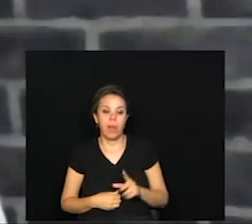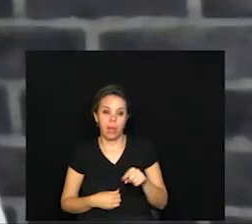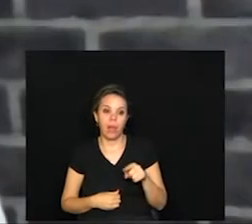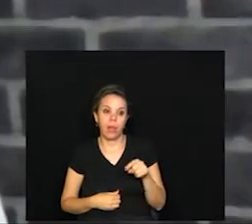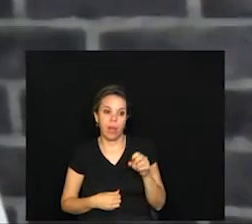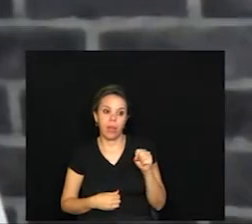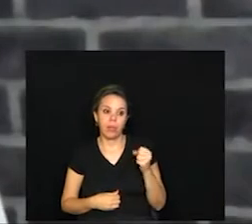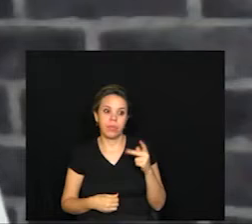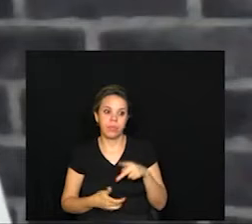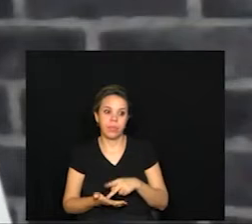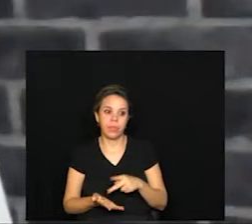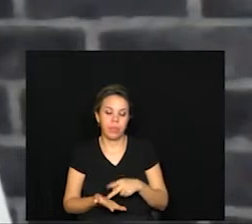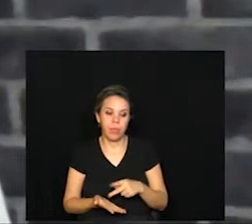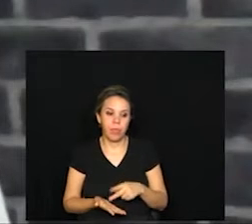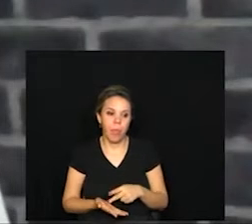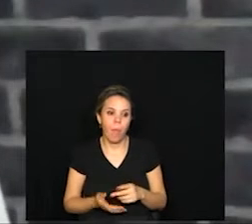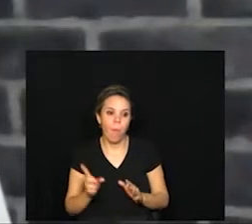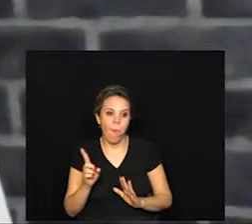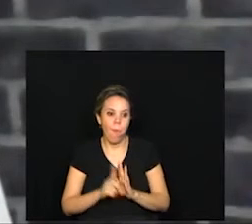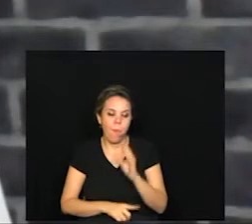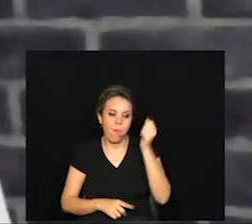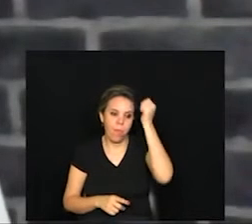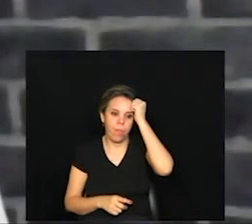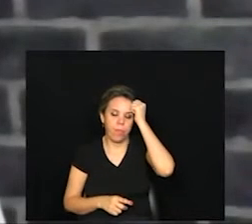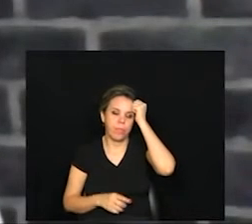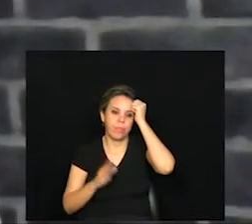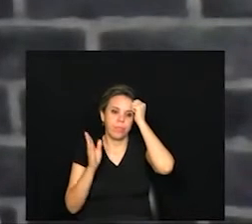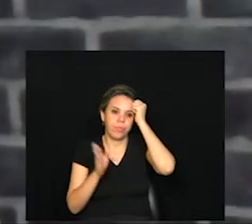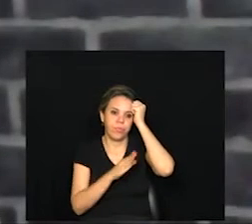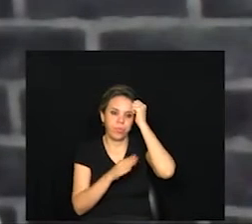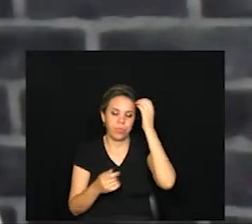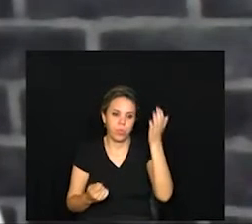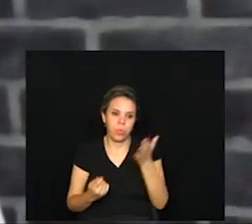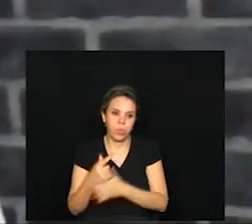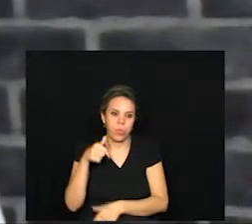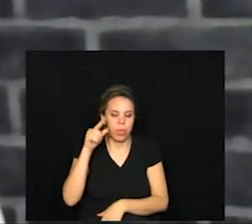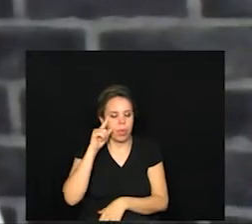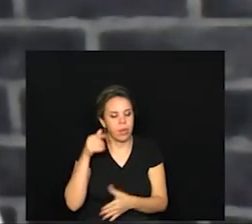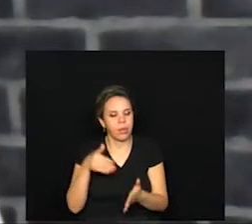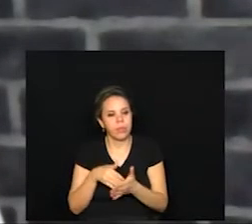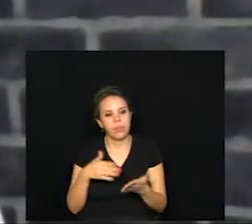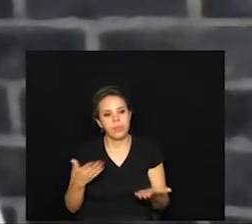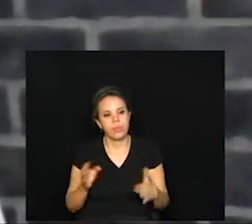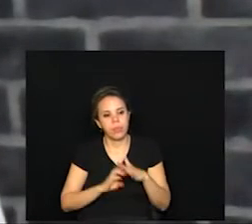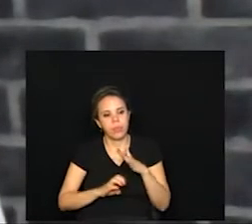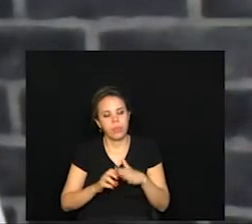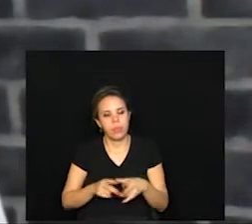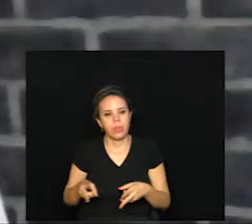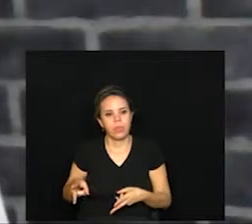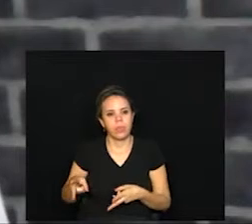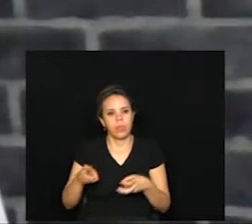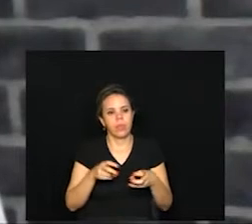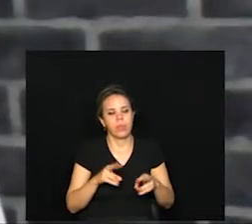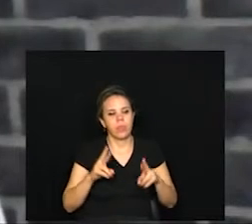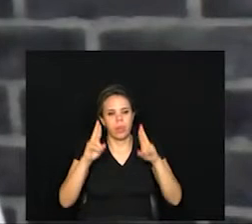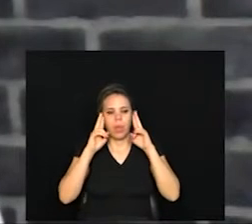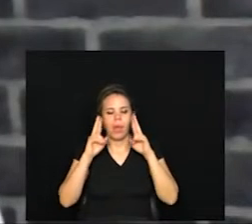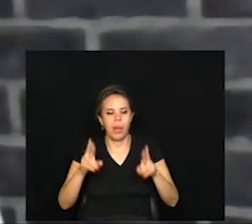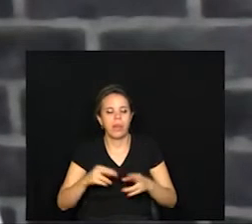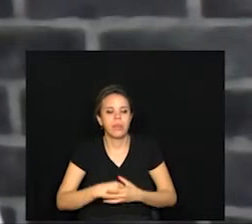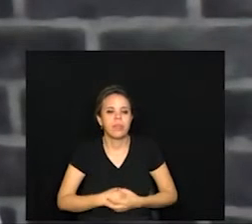Isso. E esse direito de arrependimento, Gabriel, a gente tem observado que as empresas têm